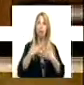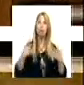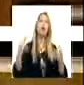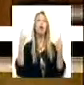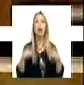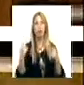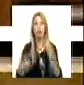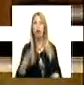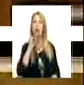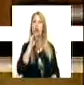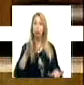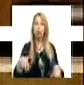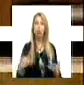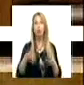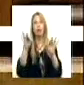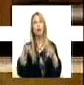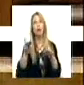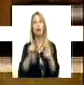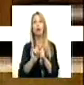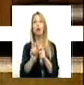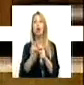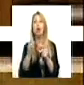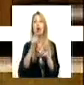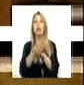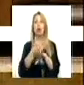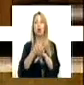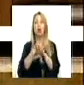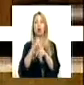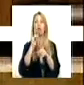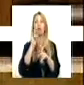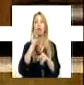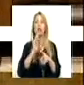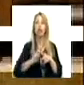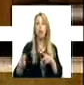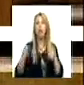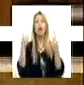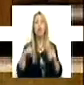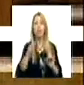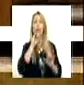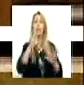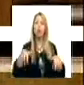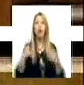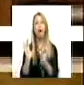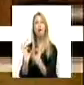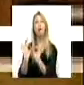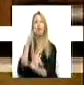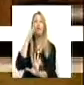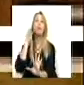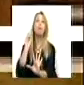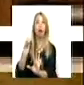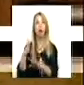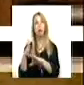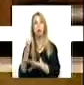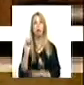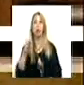margem para acabar com a contribuição do setor energético, havia margem para fazer favores à banca também por via